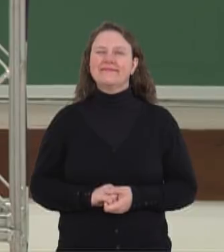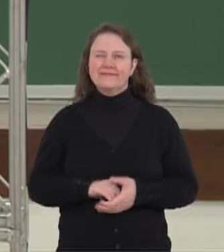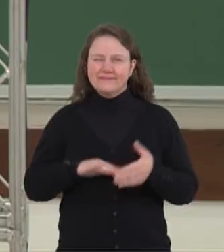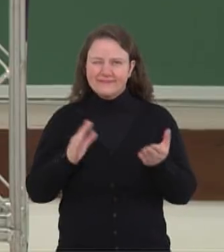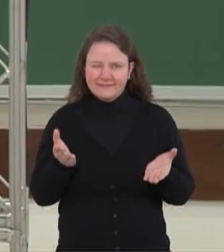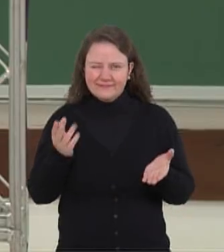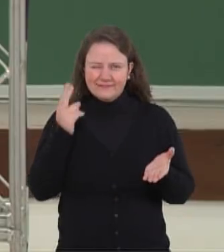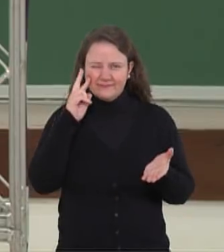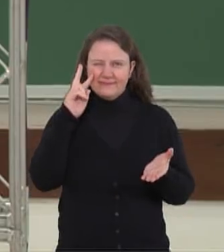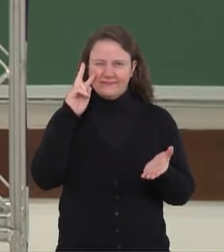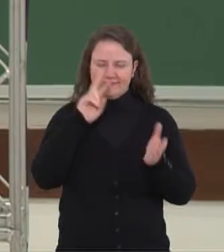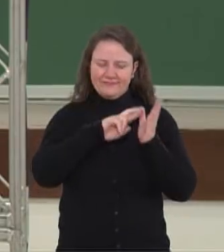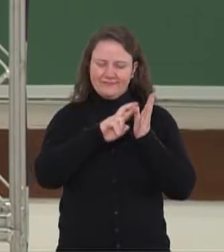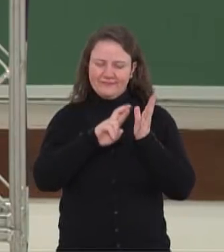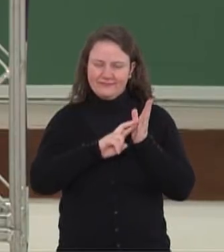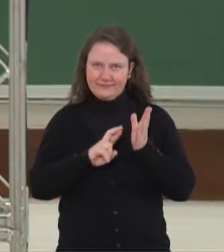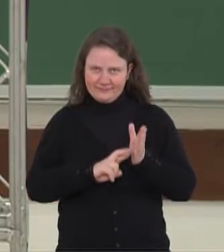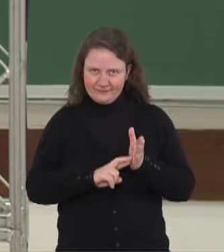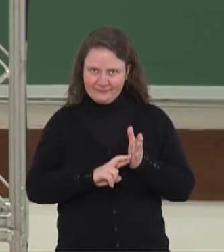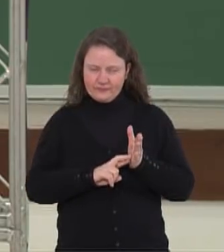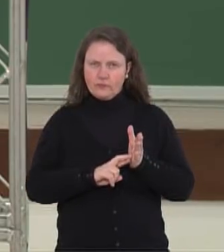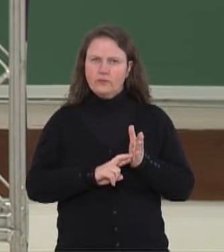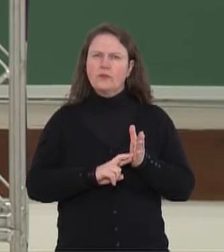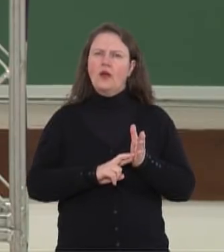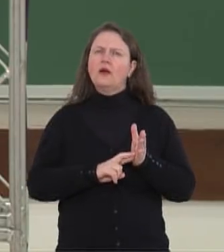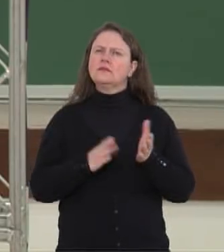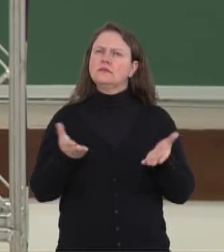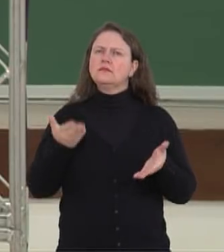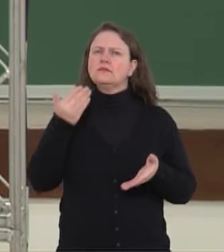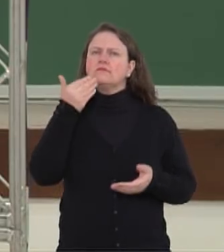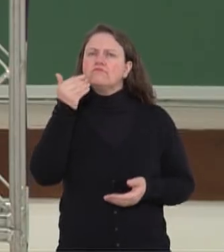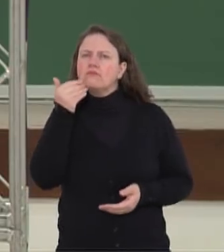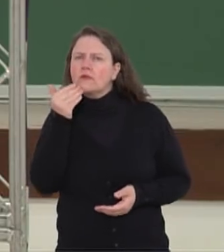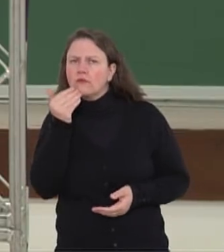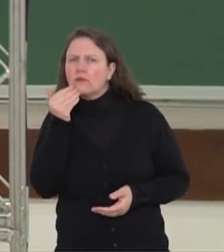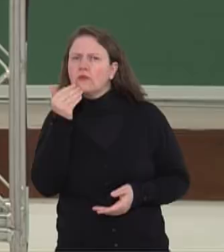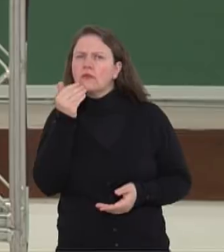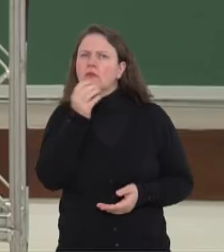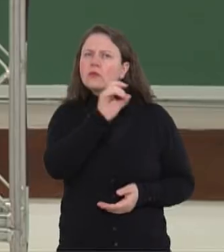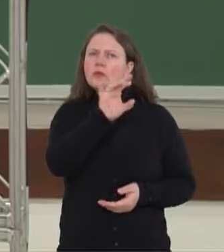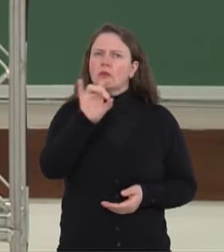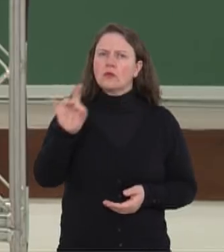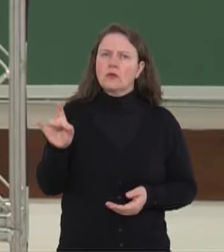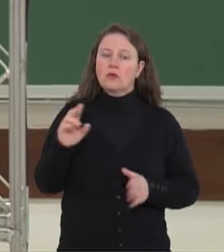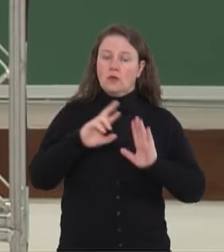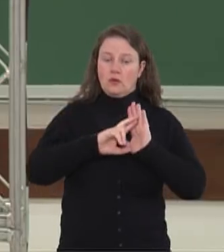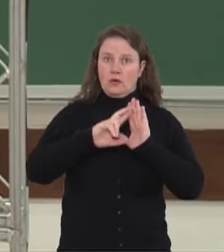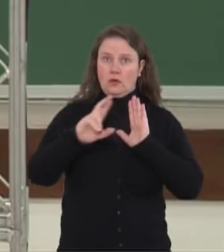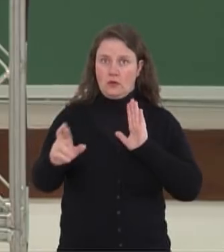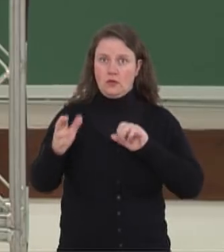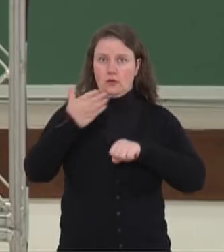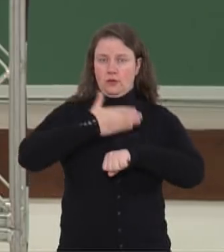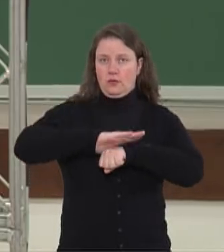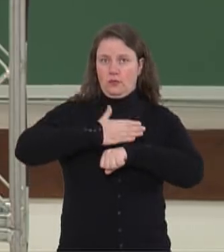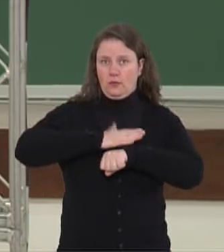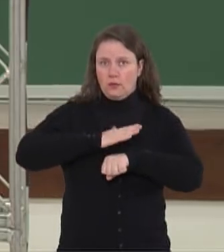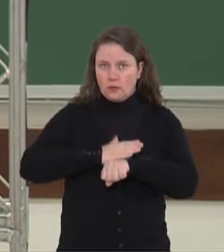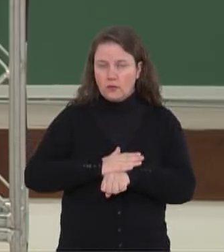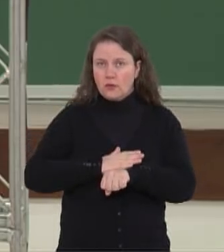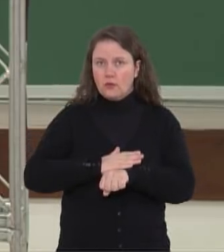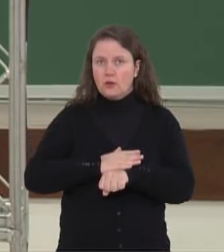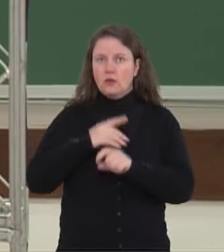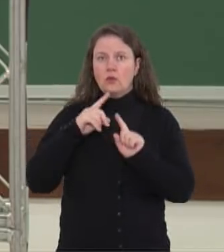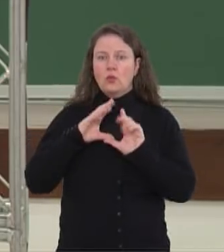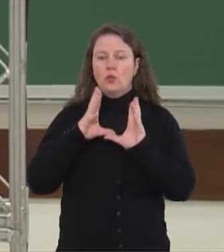Vamos conferir as nossas questões? Ficou mais fácil para vocês responderem o exercício, porque ele estava